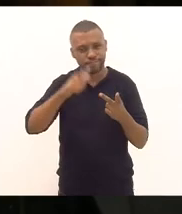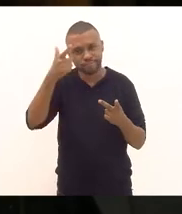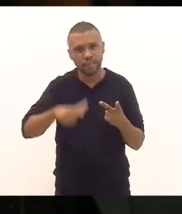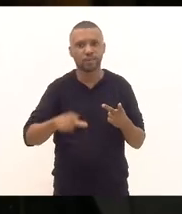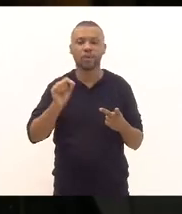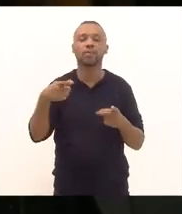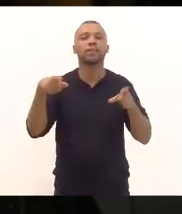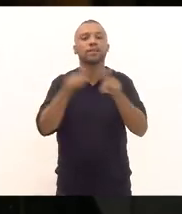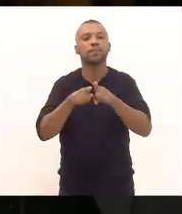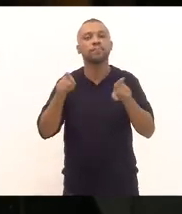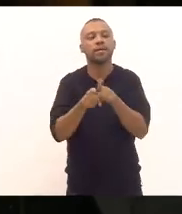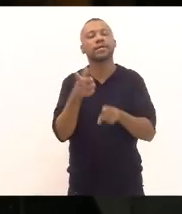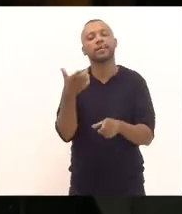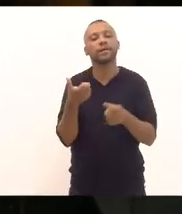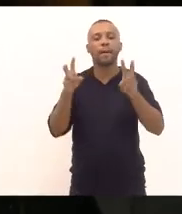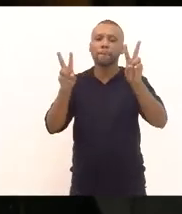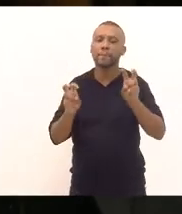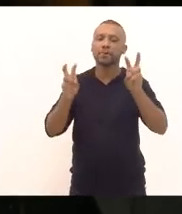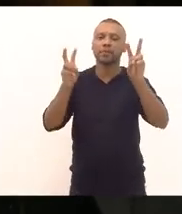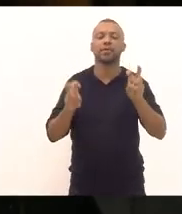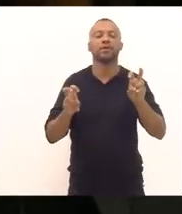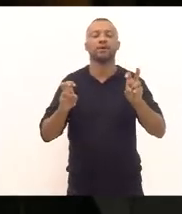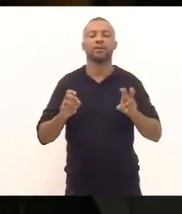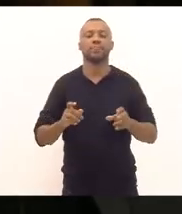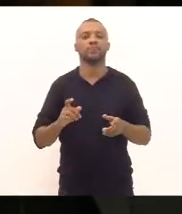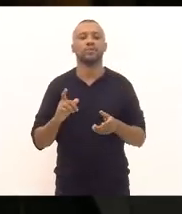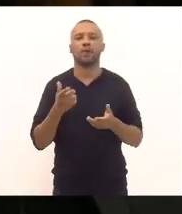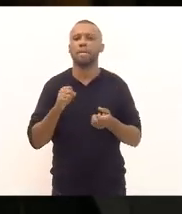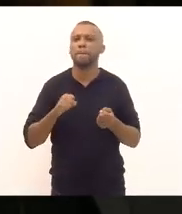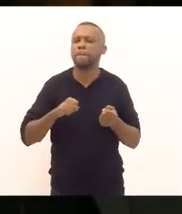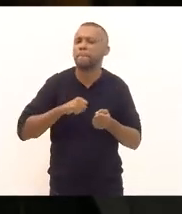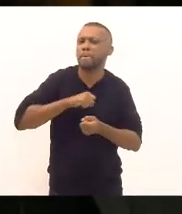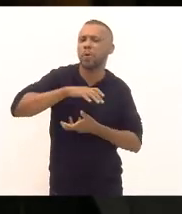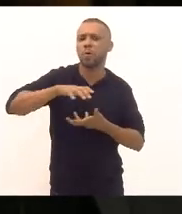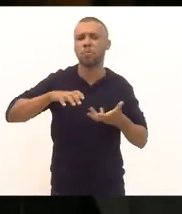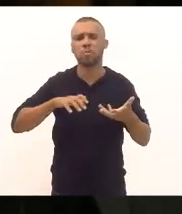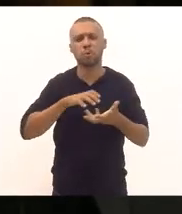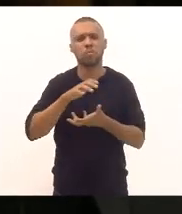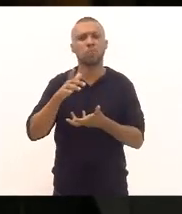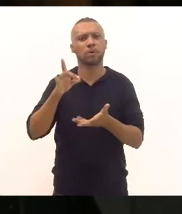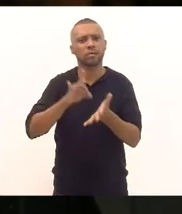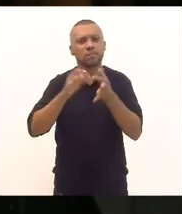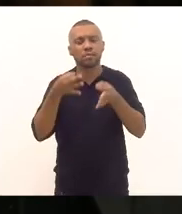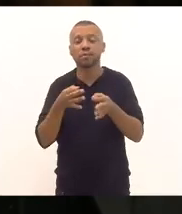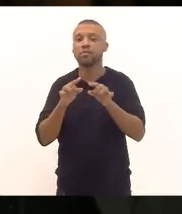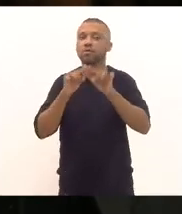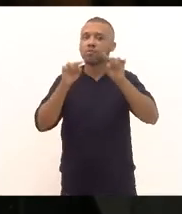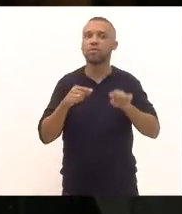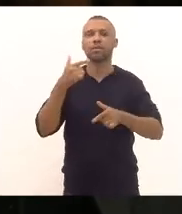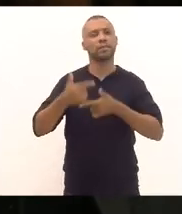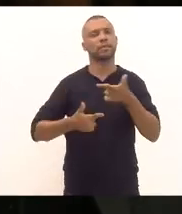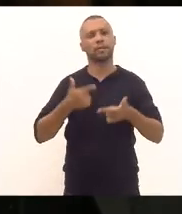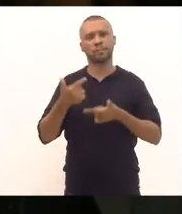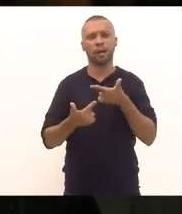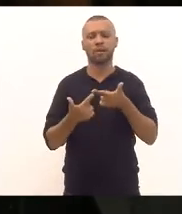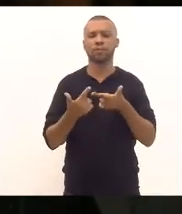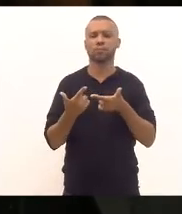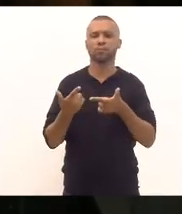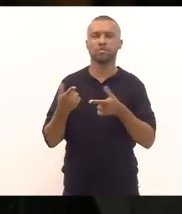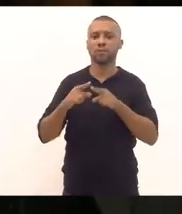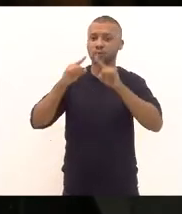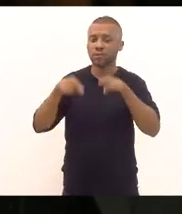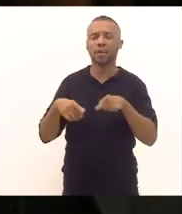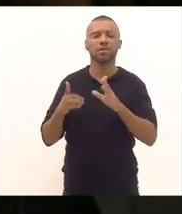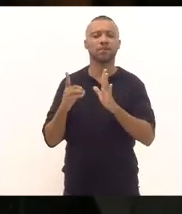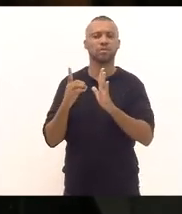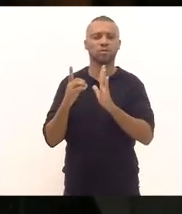eu queria também mencionar e o movimento legítimo de trabalhadoras e trabalhadores e do Detran